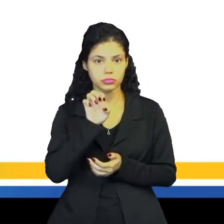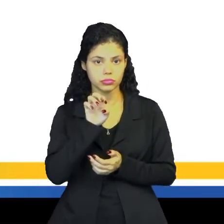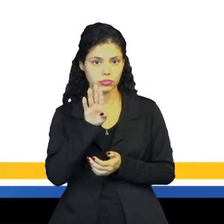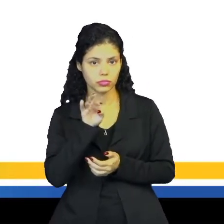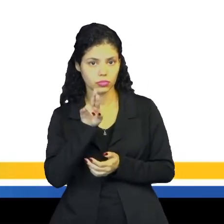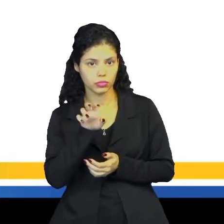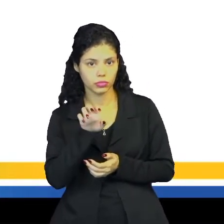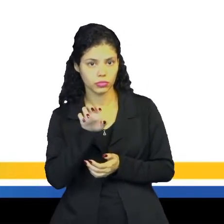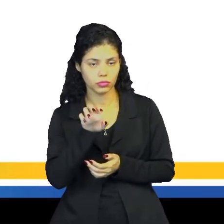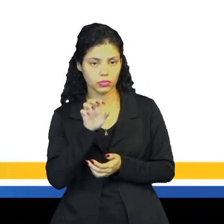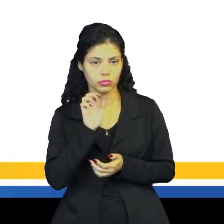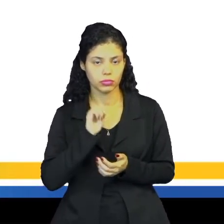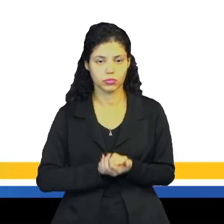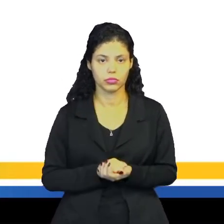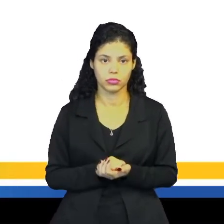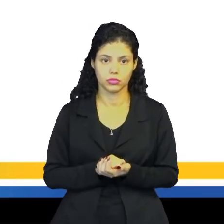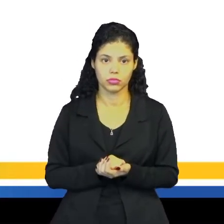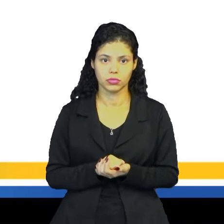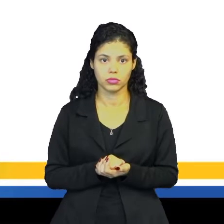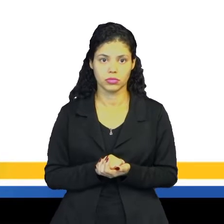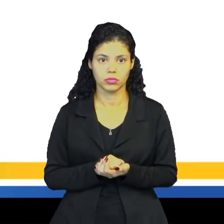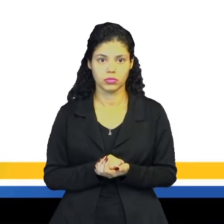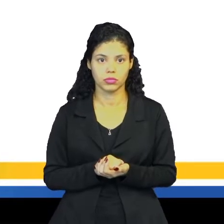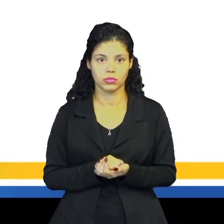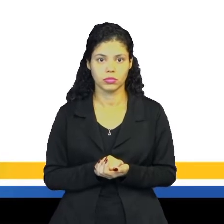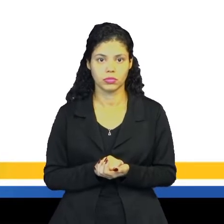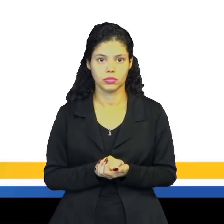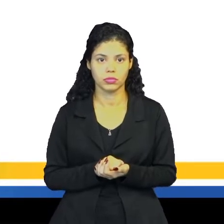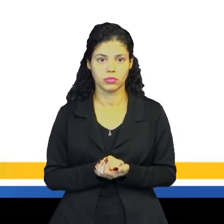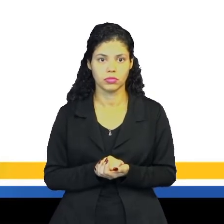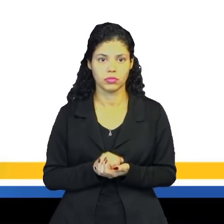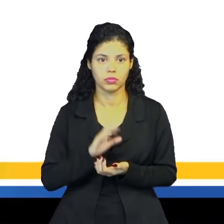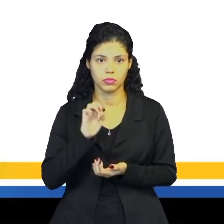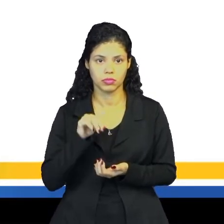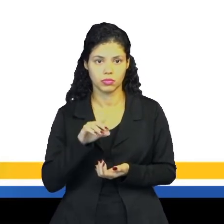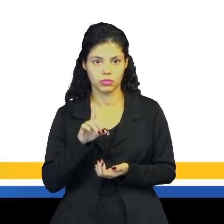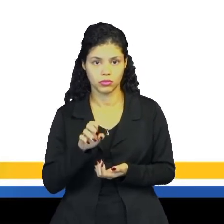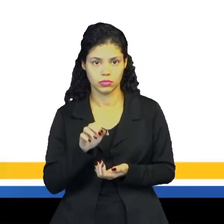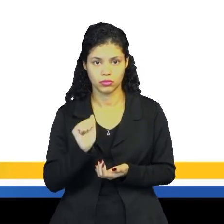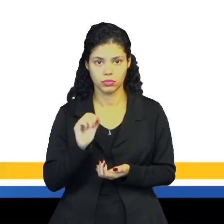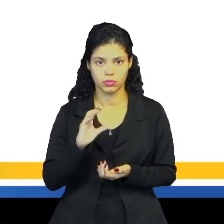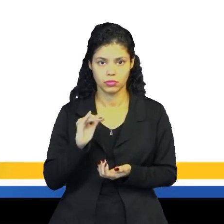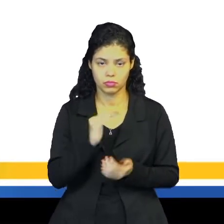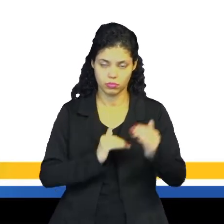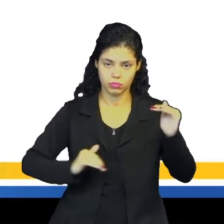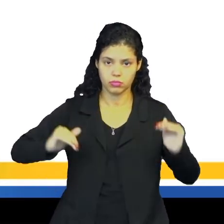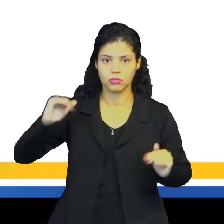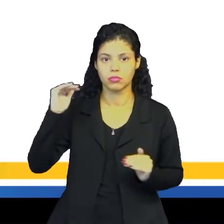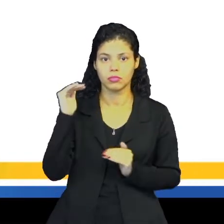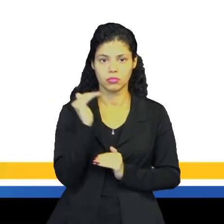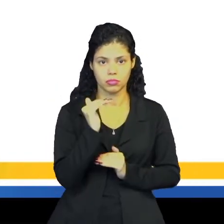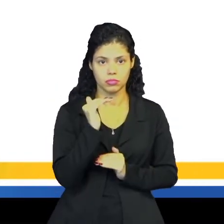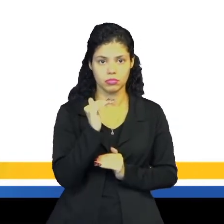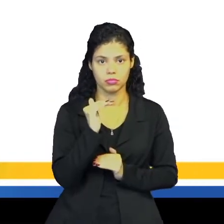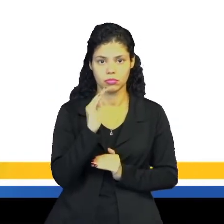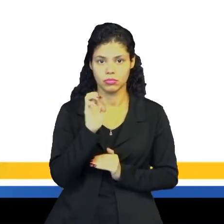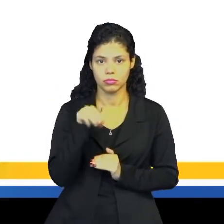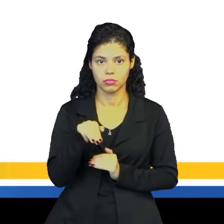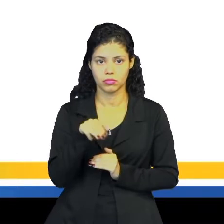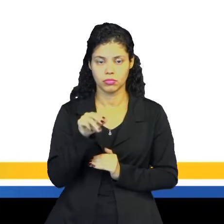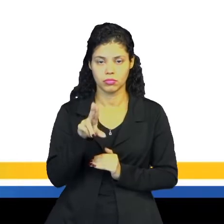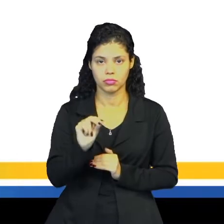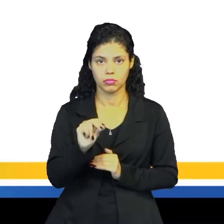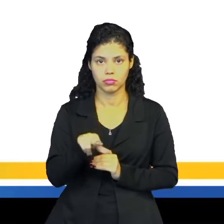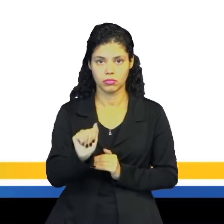diferentes. Por exemplo, entre, sobre, em cima de, acima de, em,